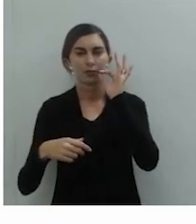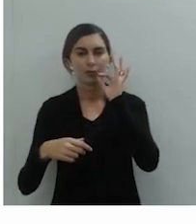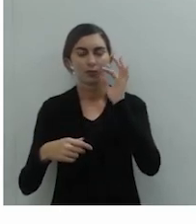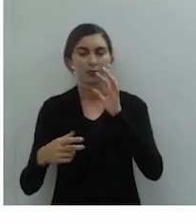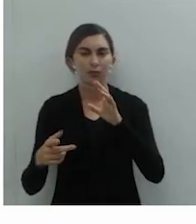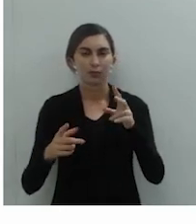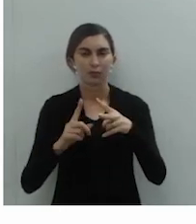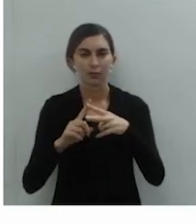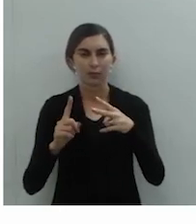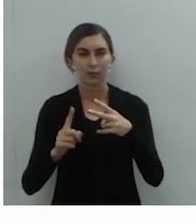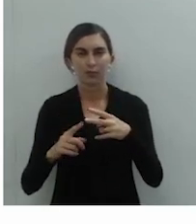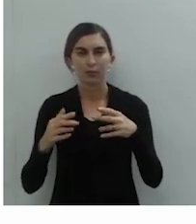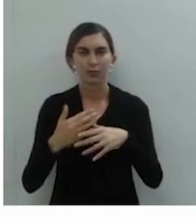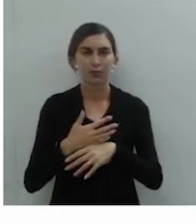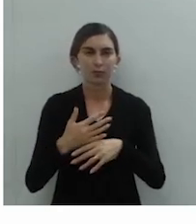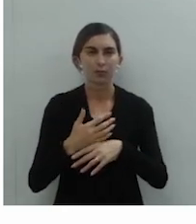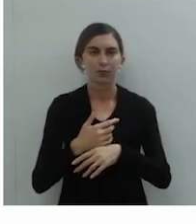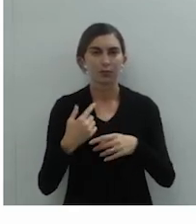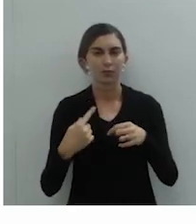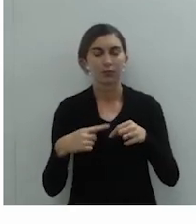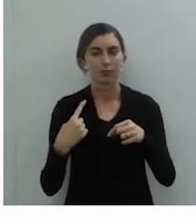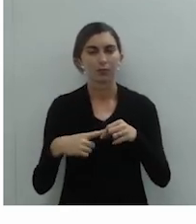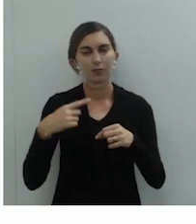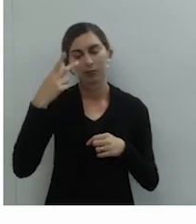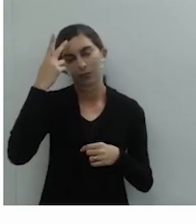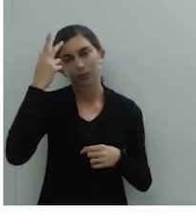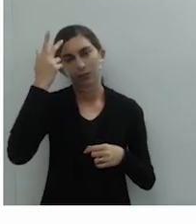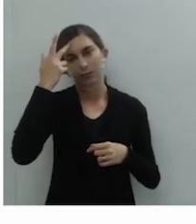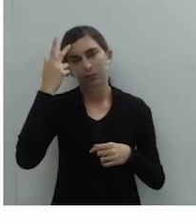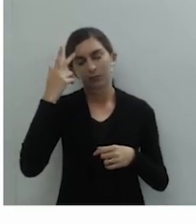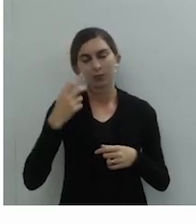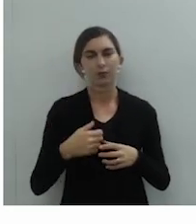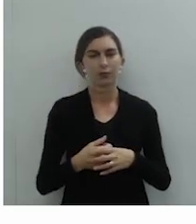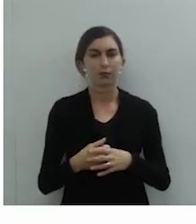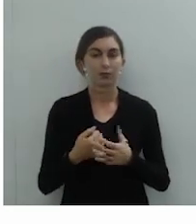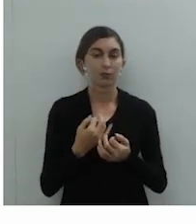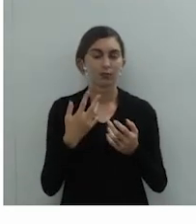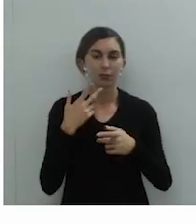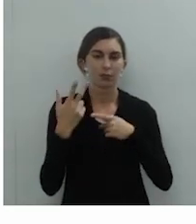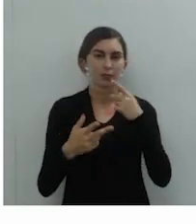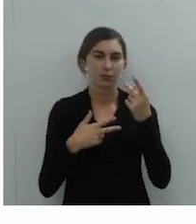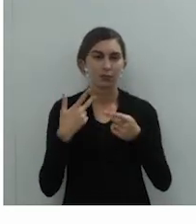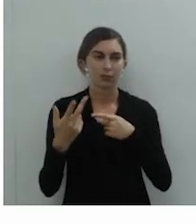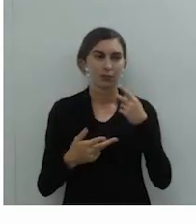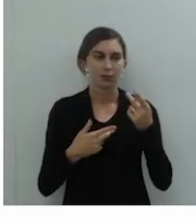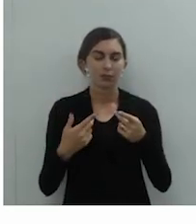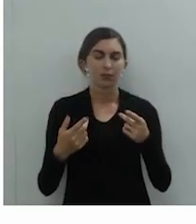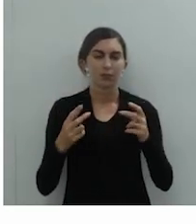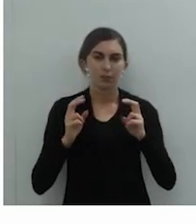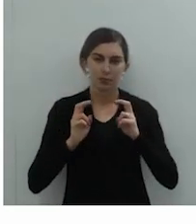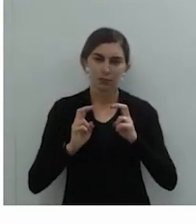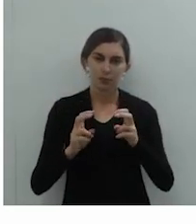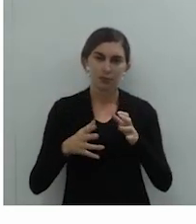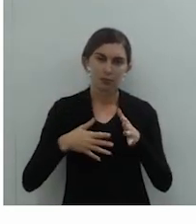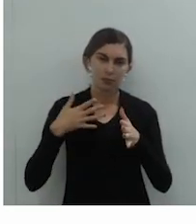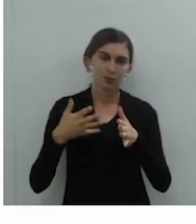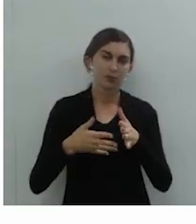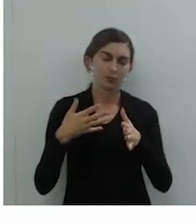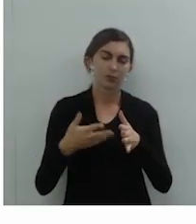gente vai destacar as cidades do interior de São Paulo, né? Quando a gente vai falar das ferrovias